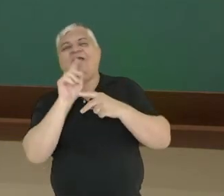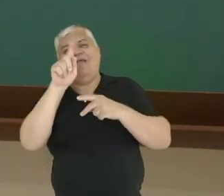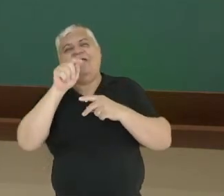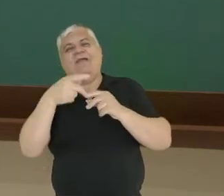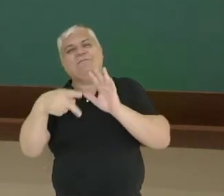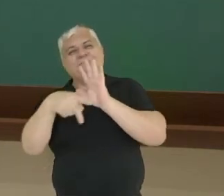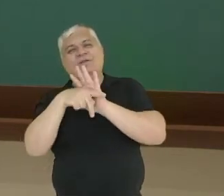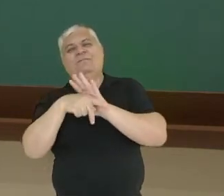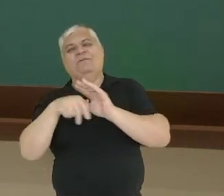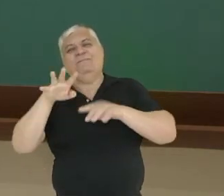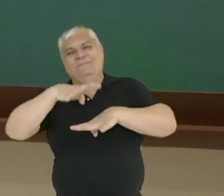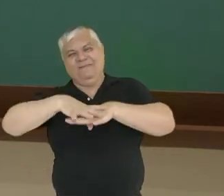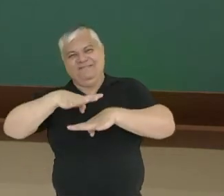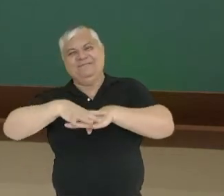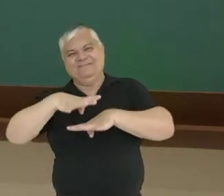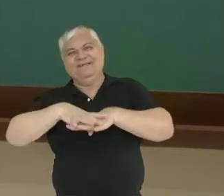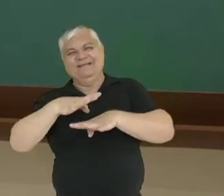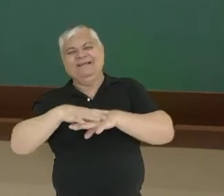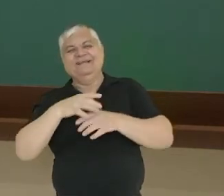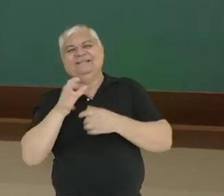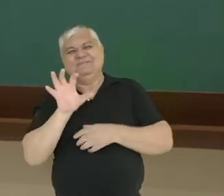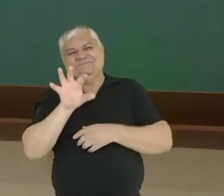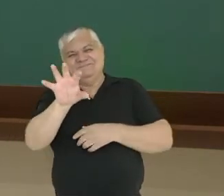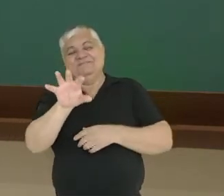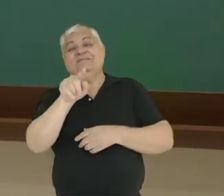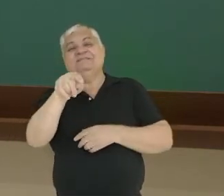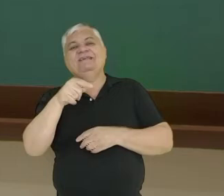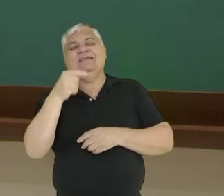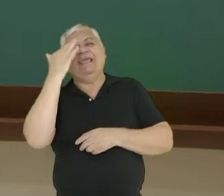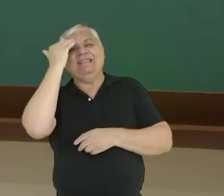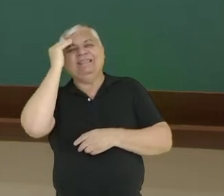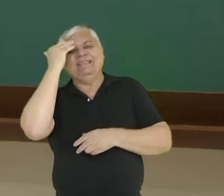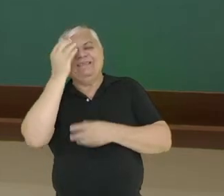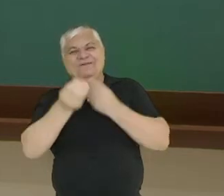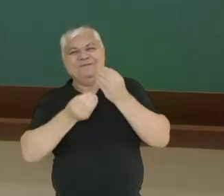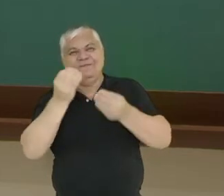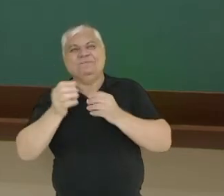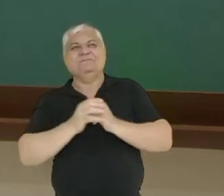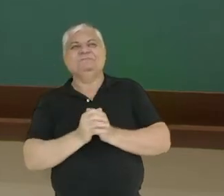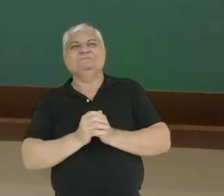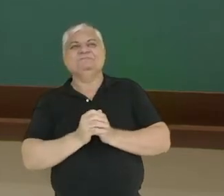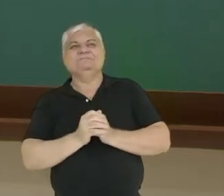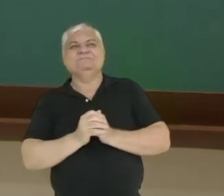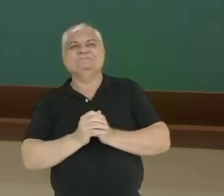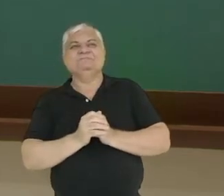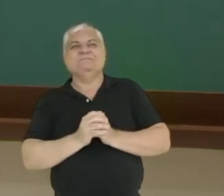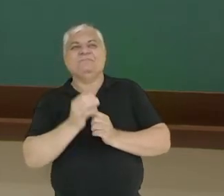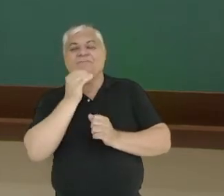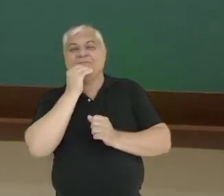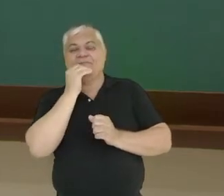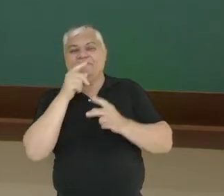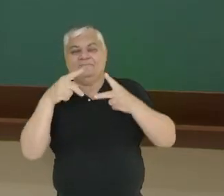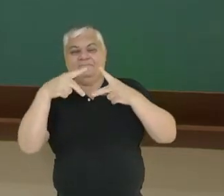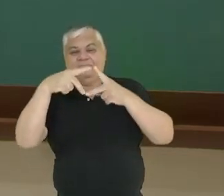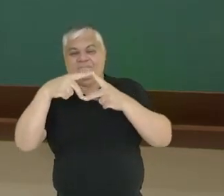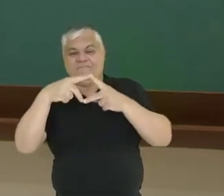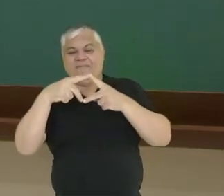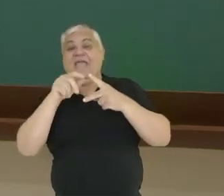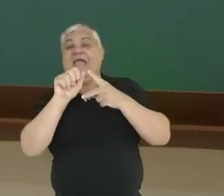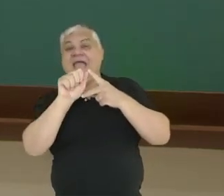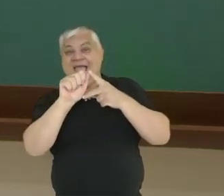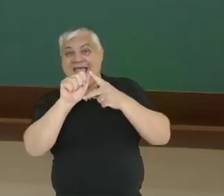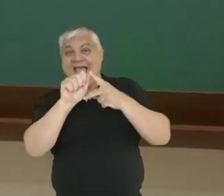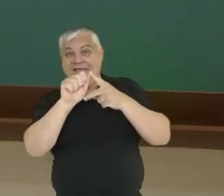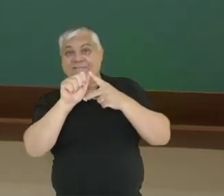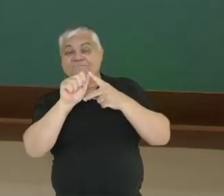matemática para você simbolizar um ângulo. Então, o ângulo interno é o meu Azinho,